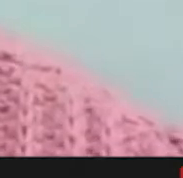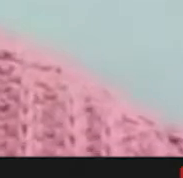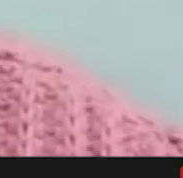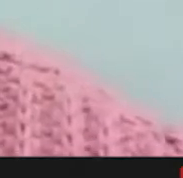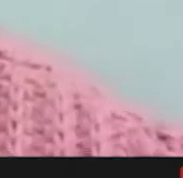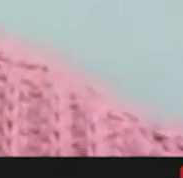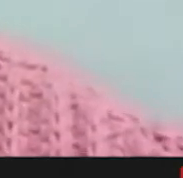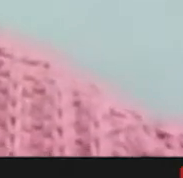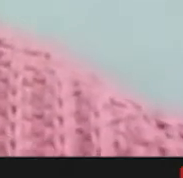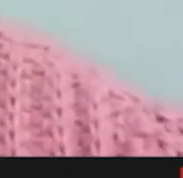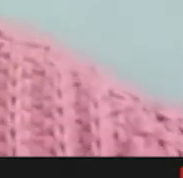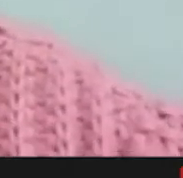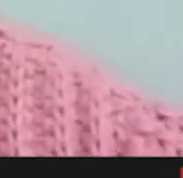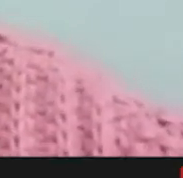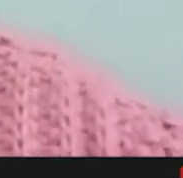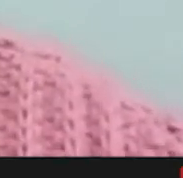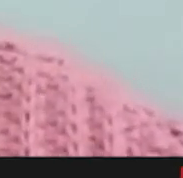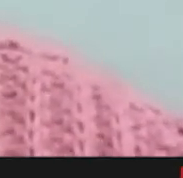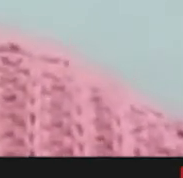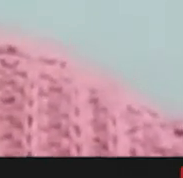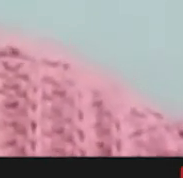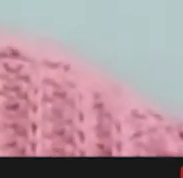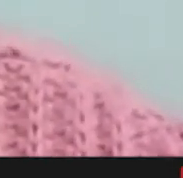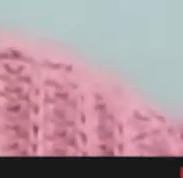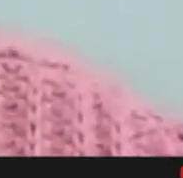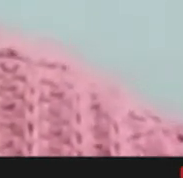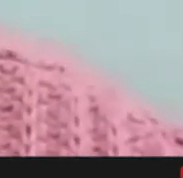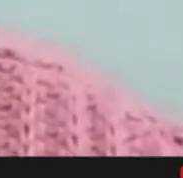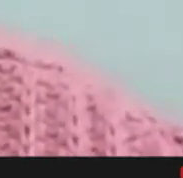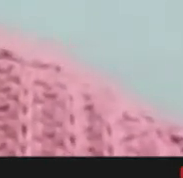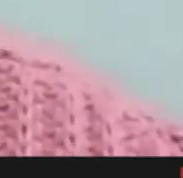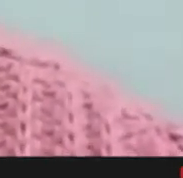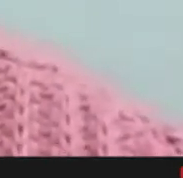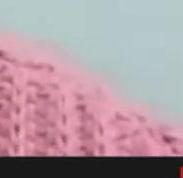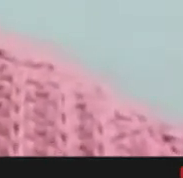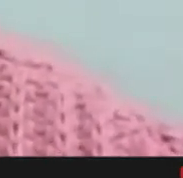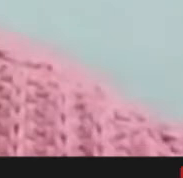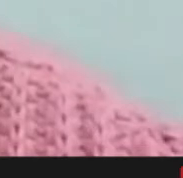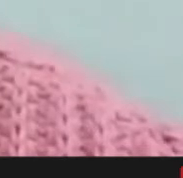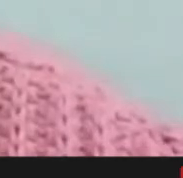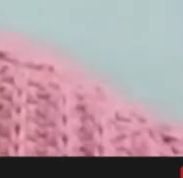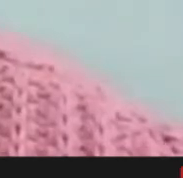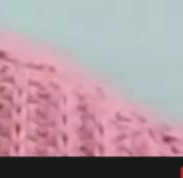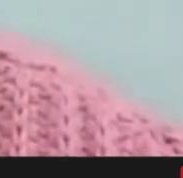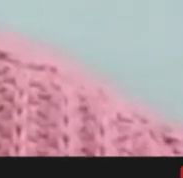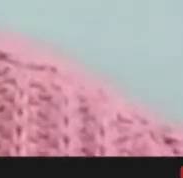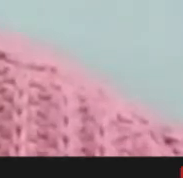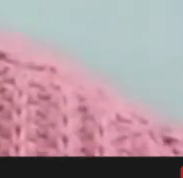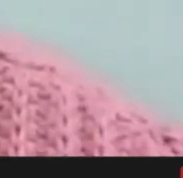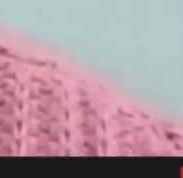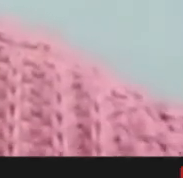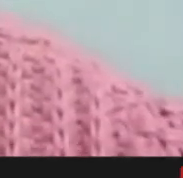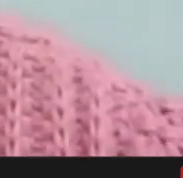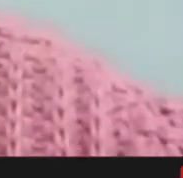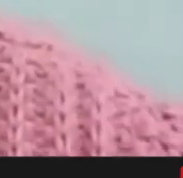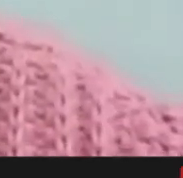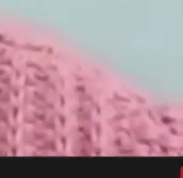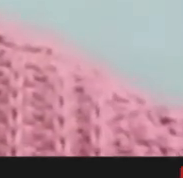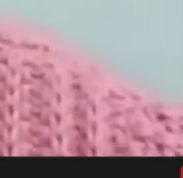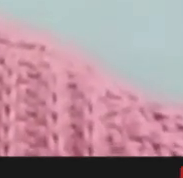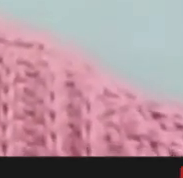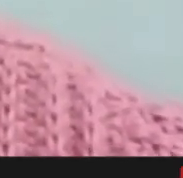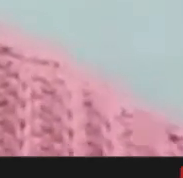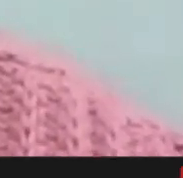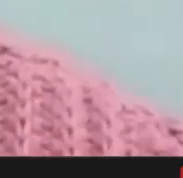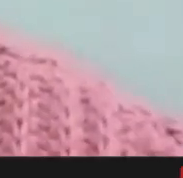já aprendemos como evitar, né? Fundamentalmente, são 3 coisas